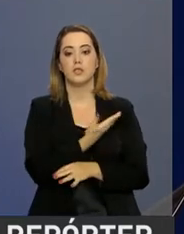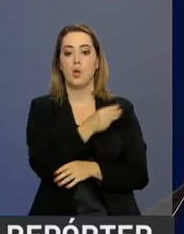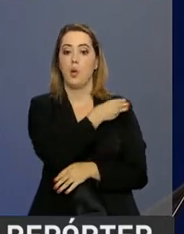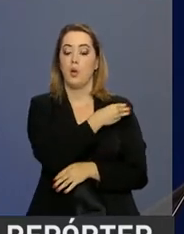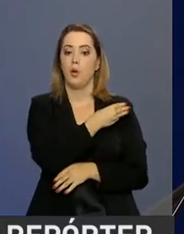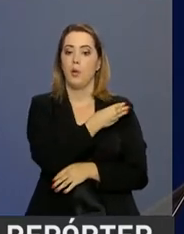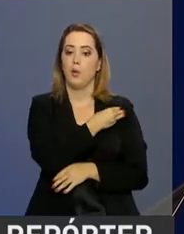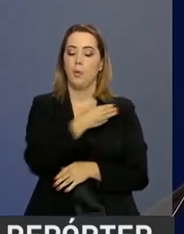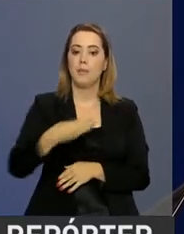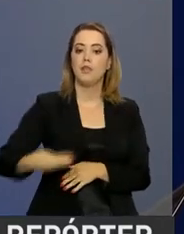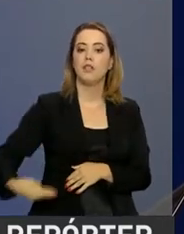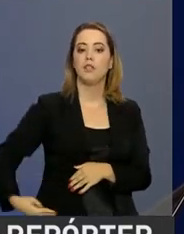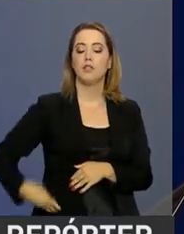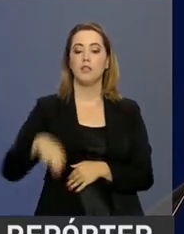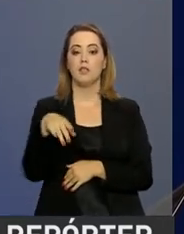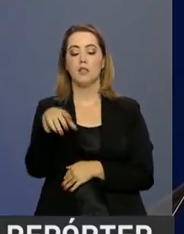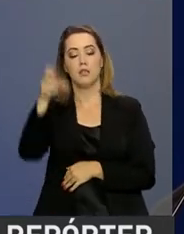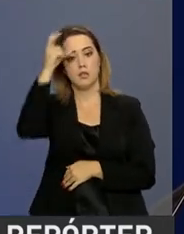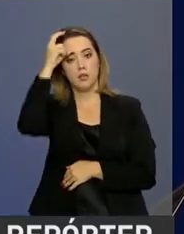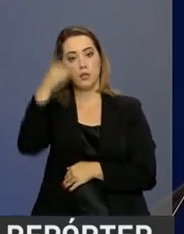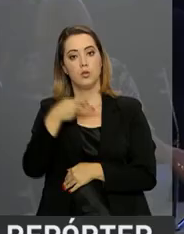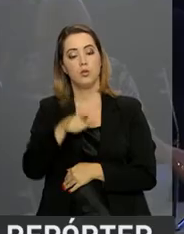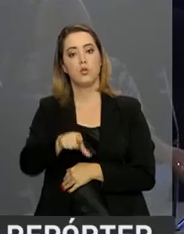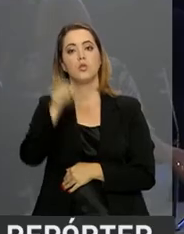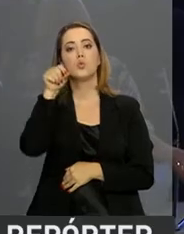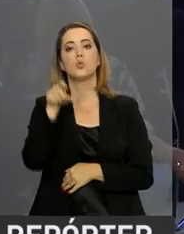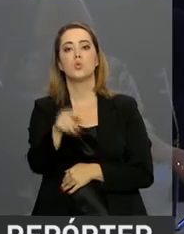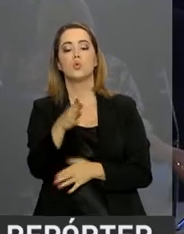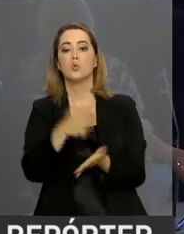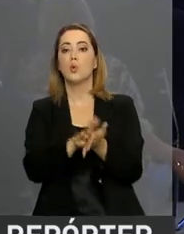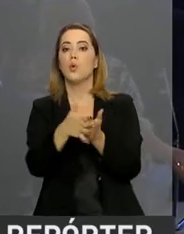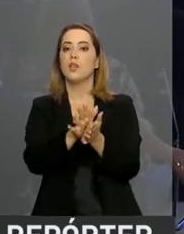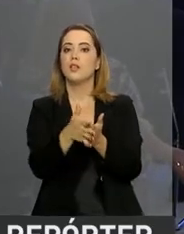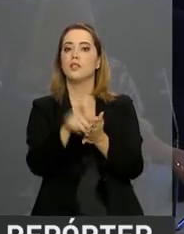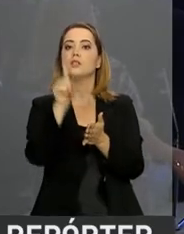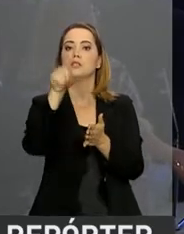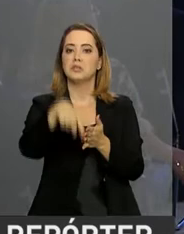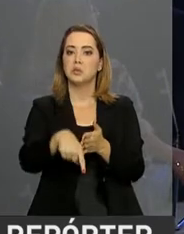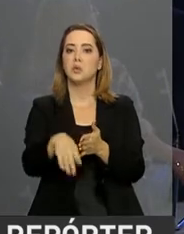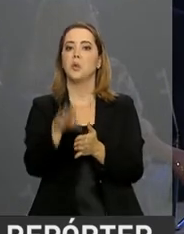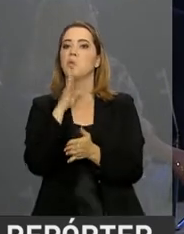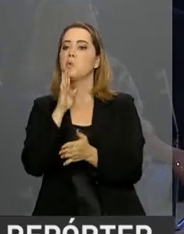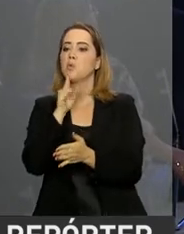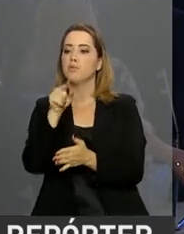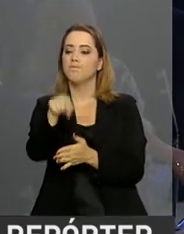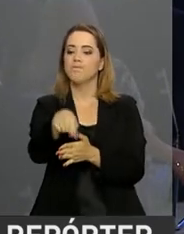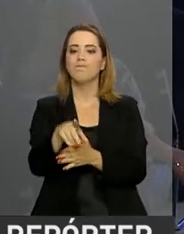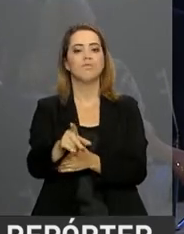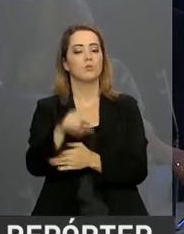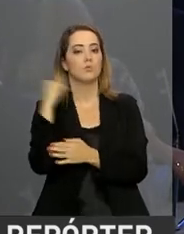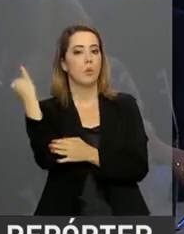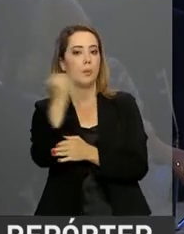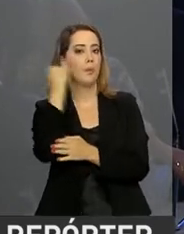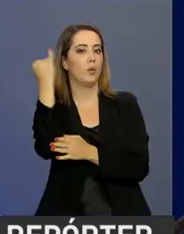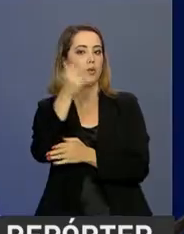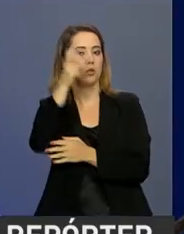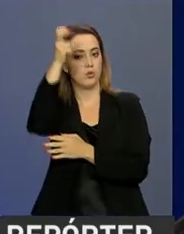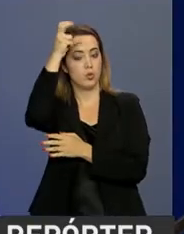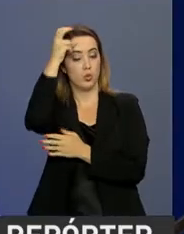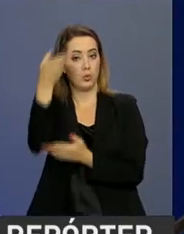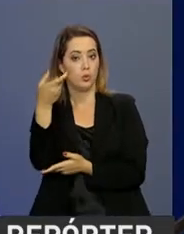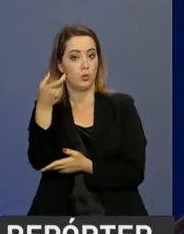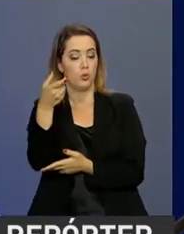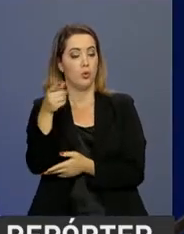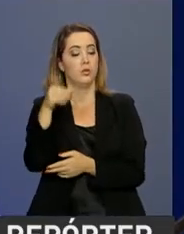Cultura, Marcelo Calero, disse que a escolha do samba como tema da edição é o reconhecimento de um traço fundamental brasileiro.